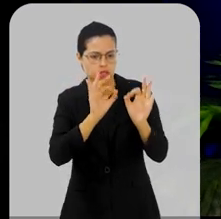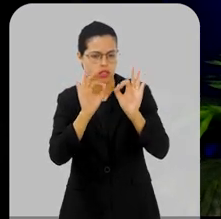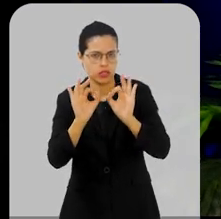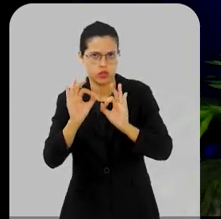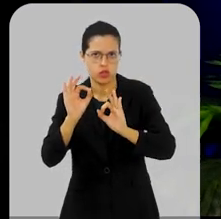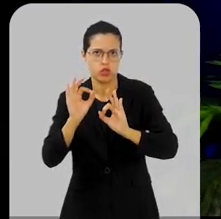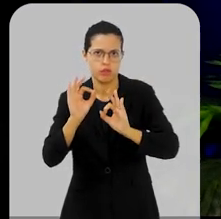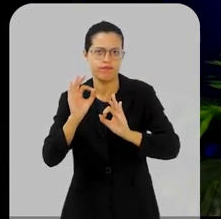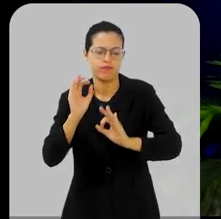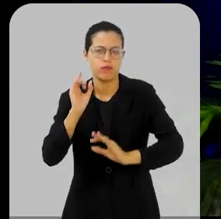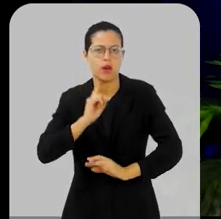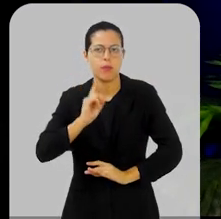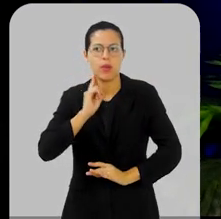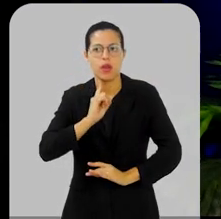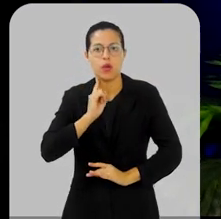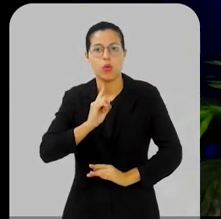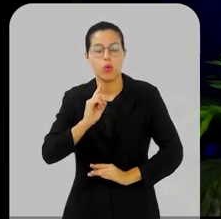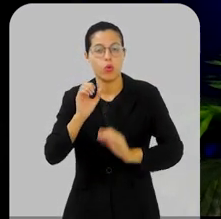Flamengo. Então,